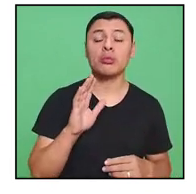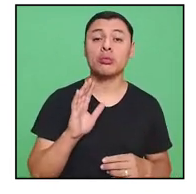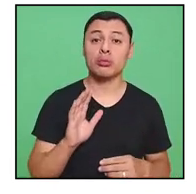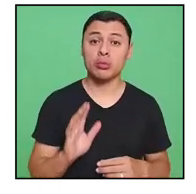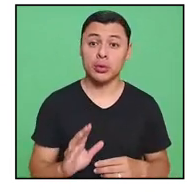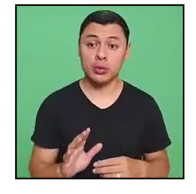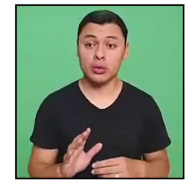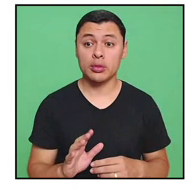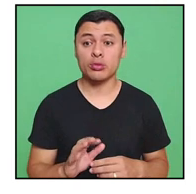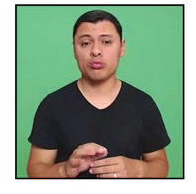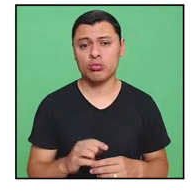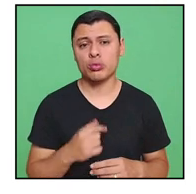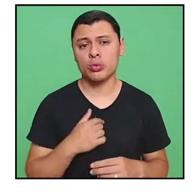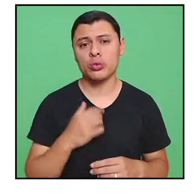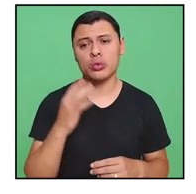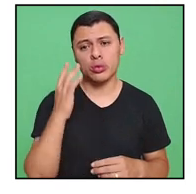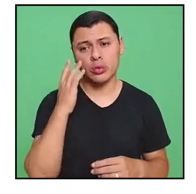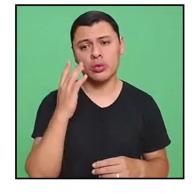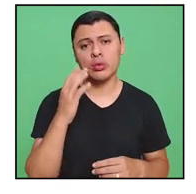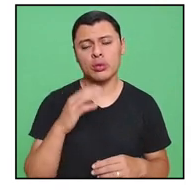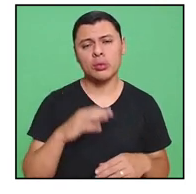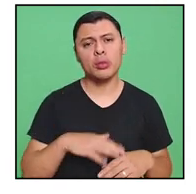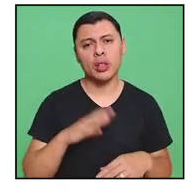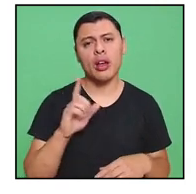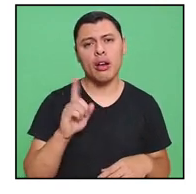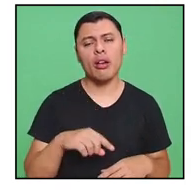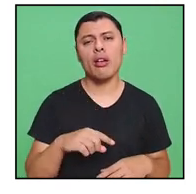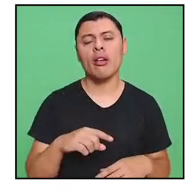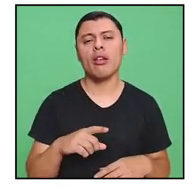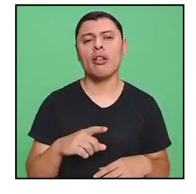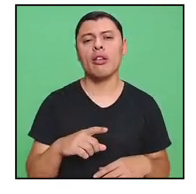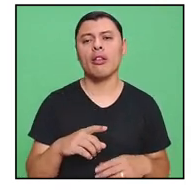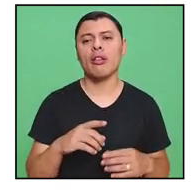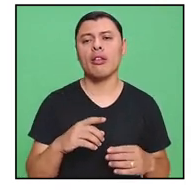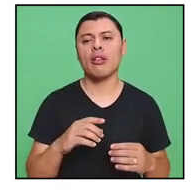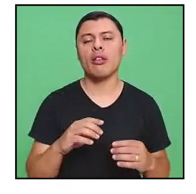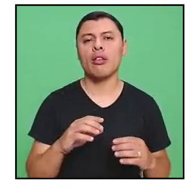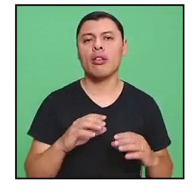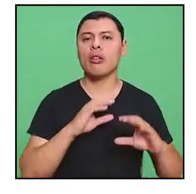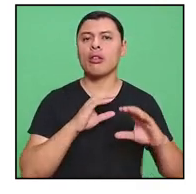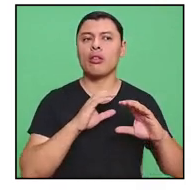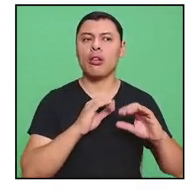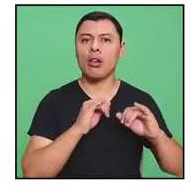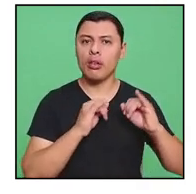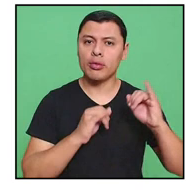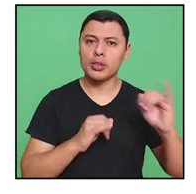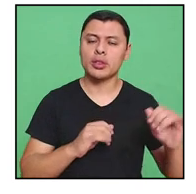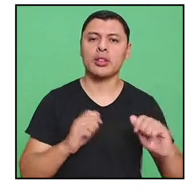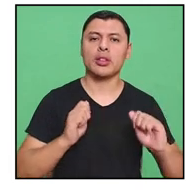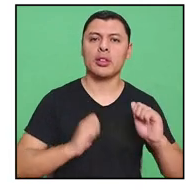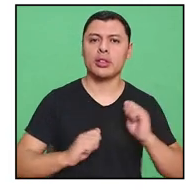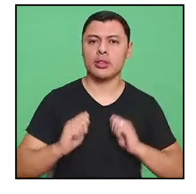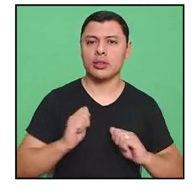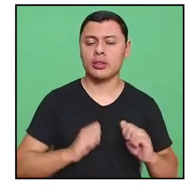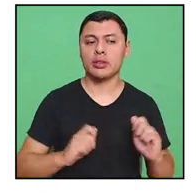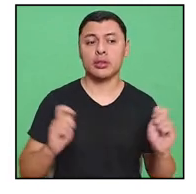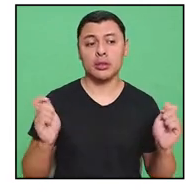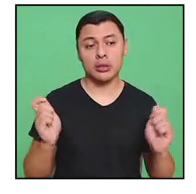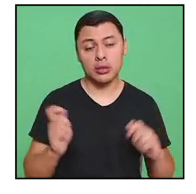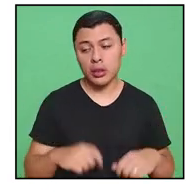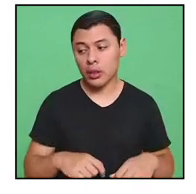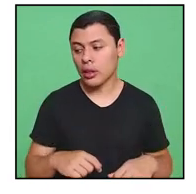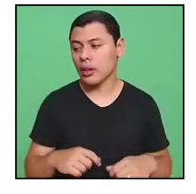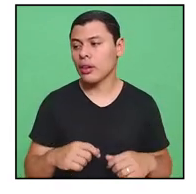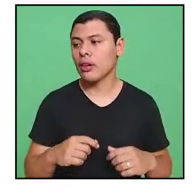Mas acho que é mais sobre também comunicar aos artistas sobre essa possibilidade